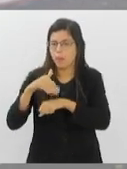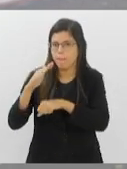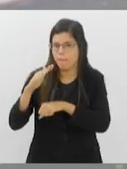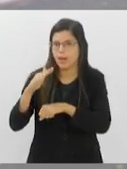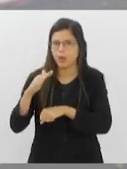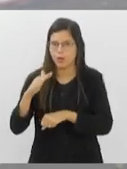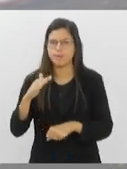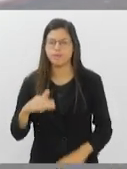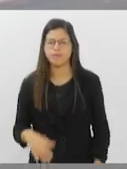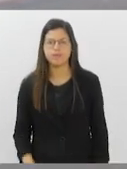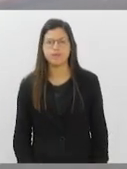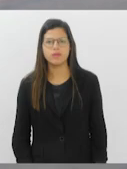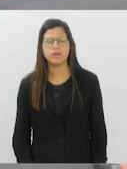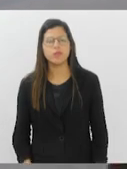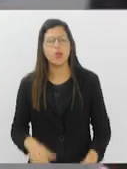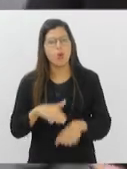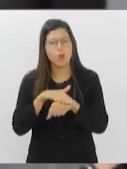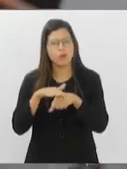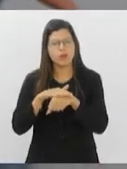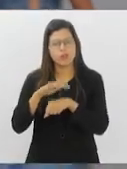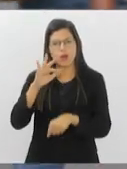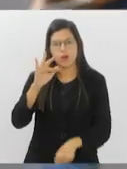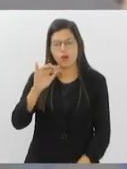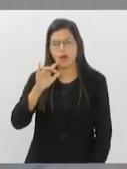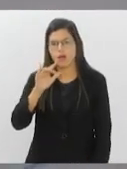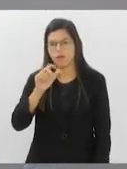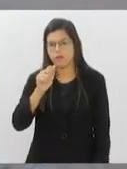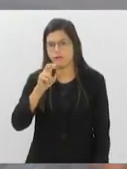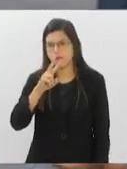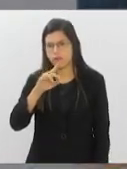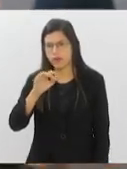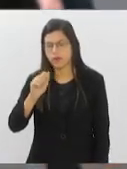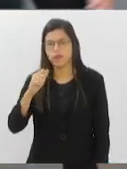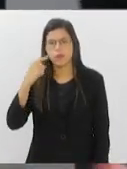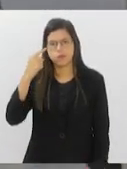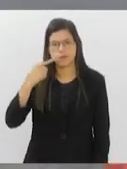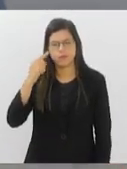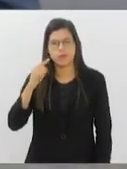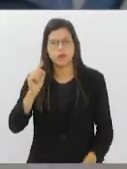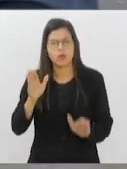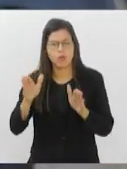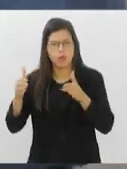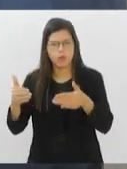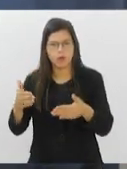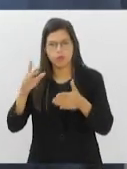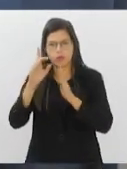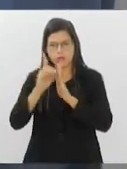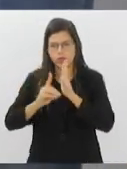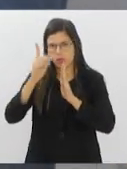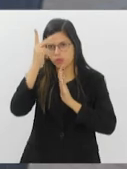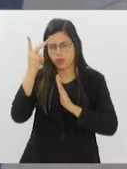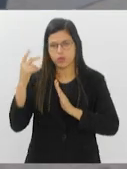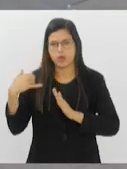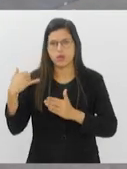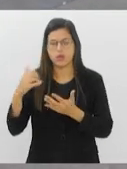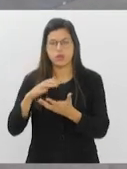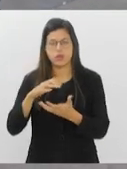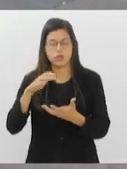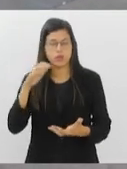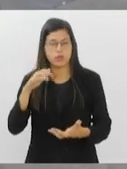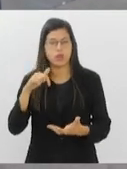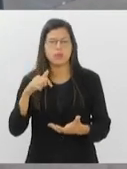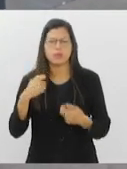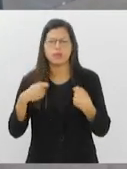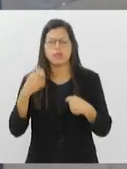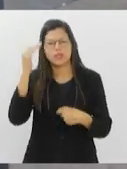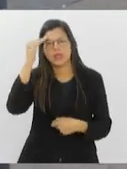idosa. Nós vamos conversar essa manhã com a Flávia Ribeiro dos Santos, que é advogada especialista no direito da pessoa idosa. Nós precisamos entender também que a violência contra a pessoa idosa